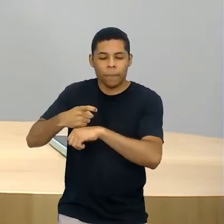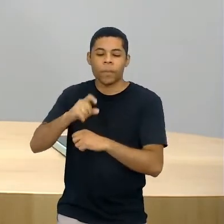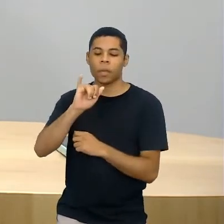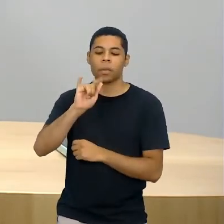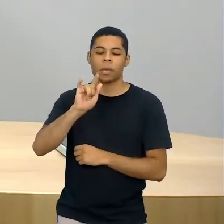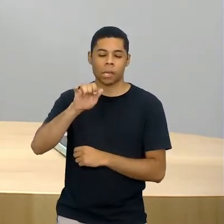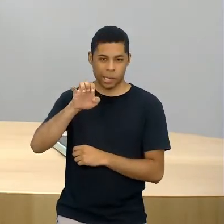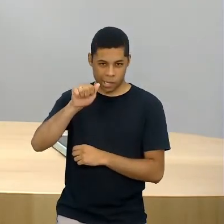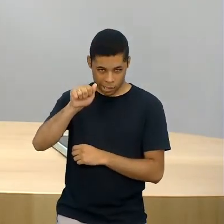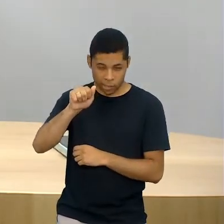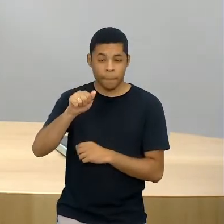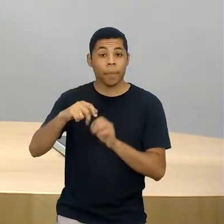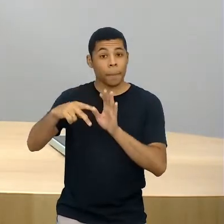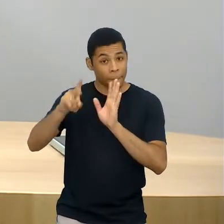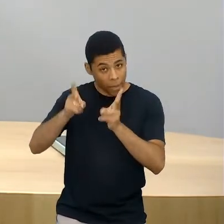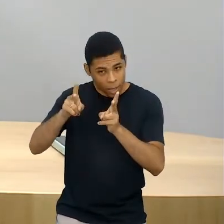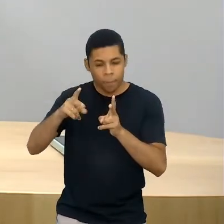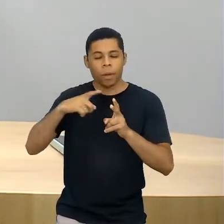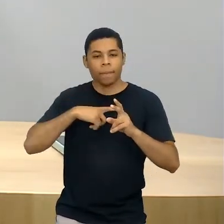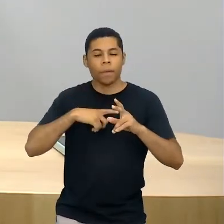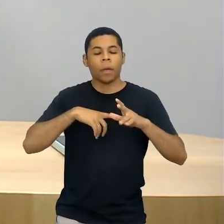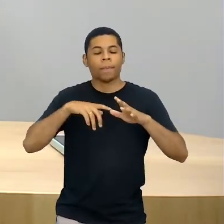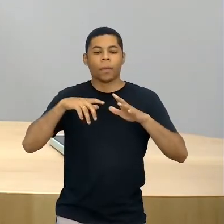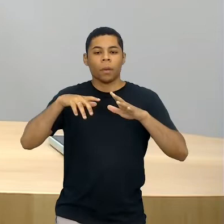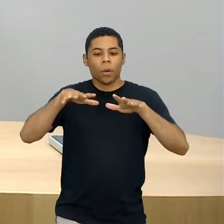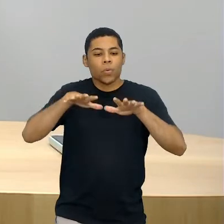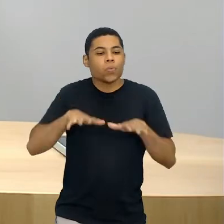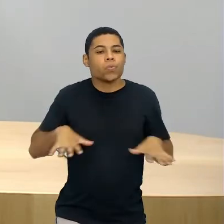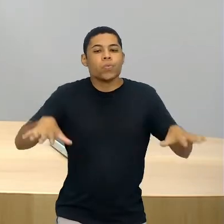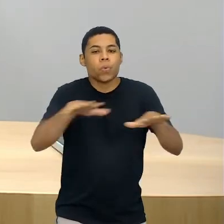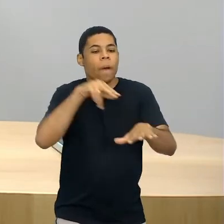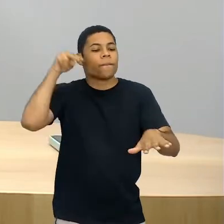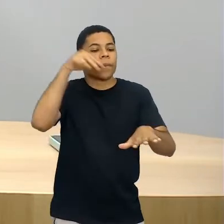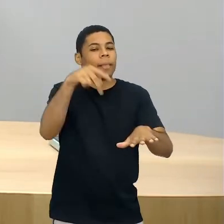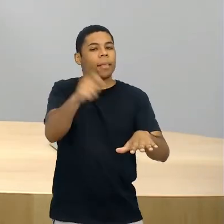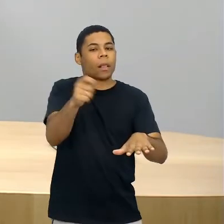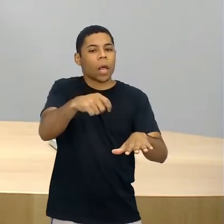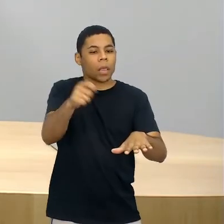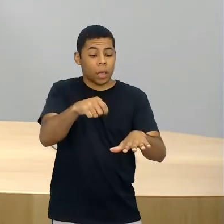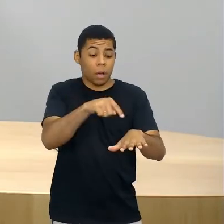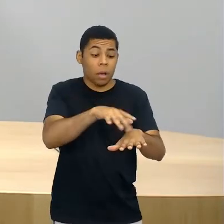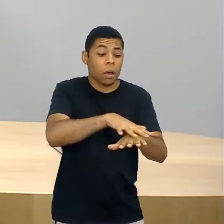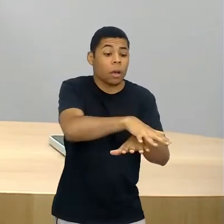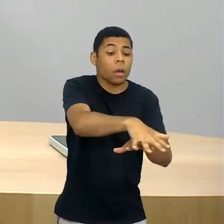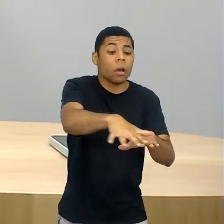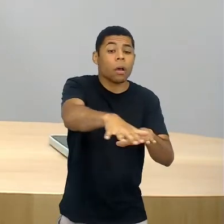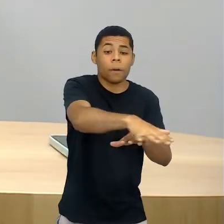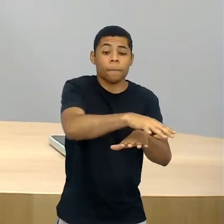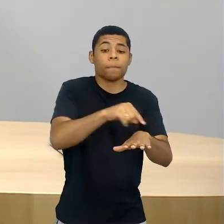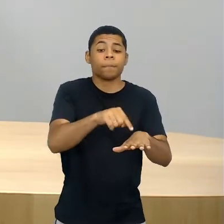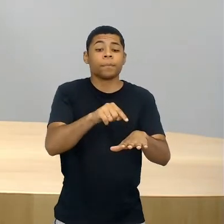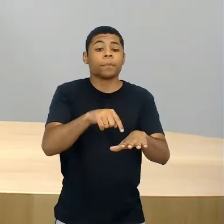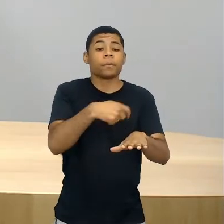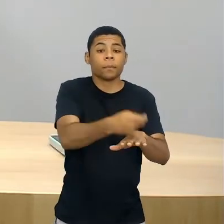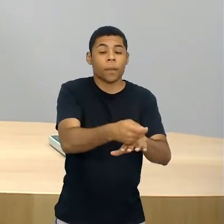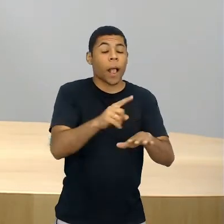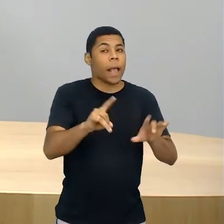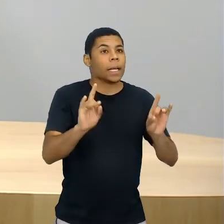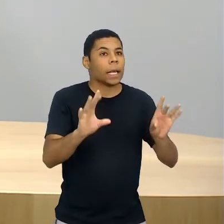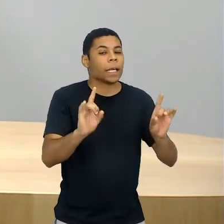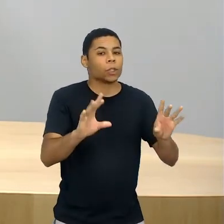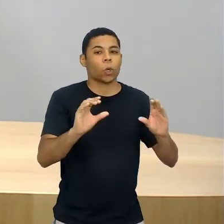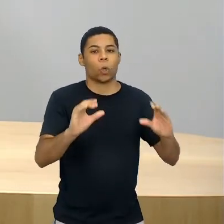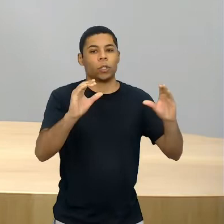formadas aí na própria superfície, ou seja, no exterior, né, então é só lembrar que são rochas extrusivas, que